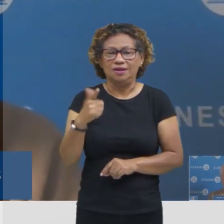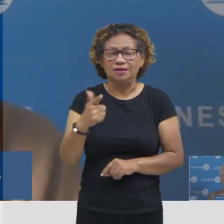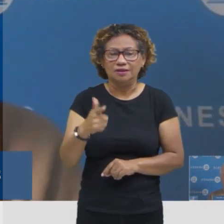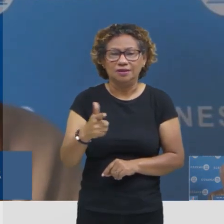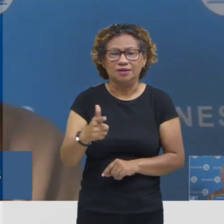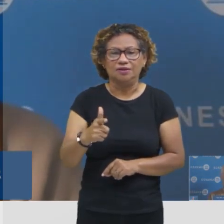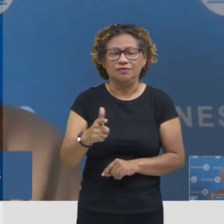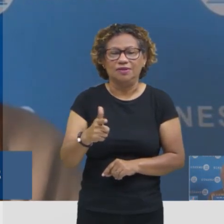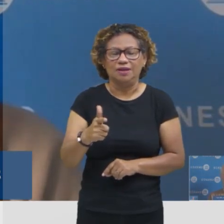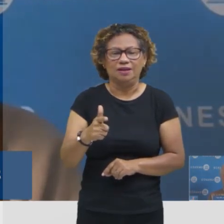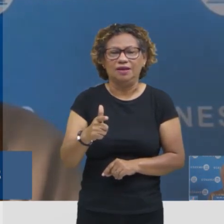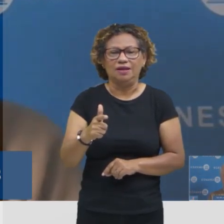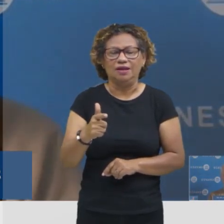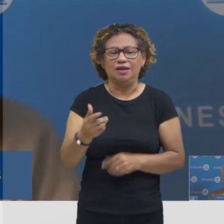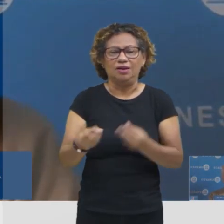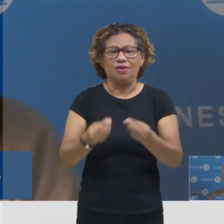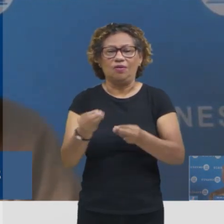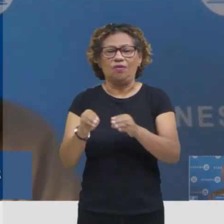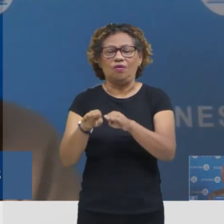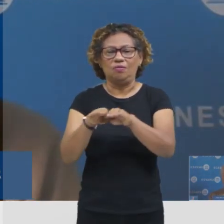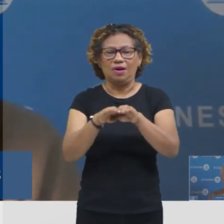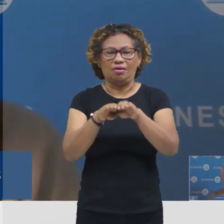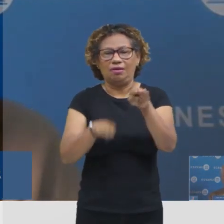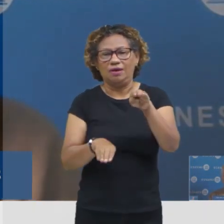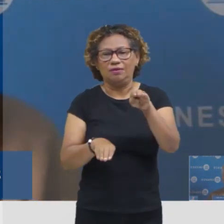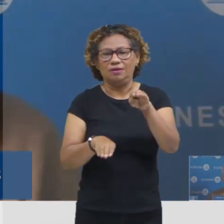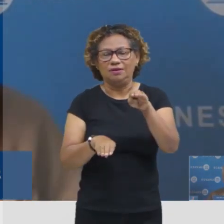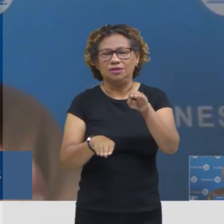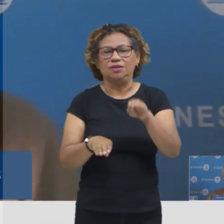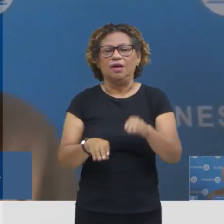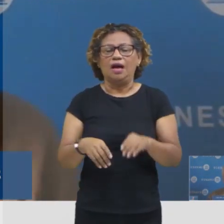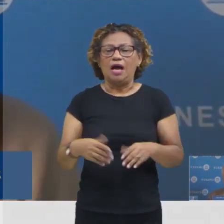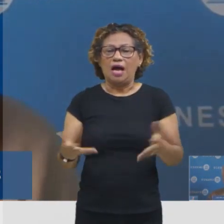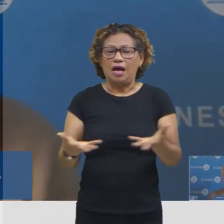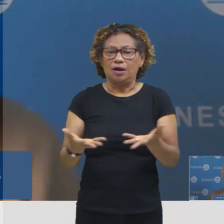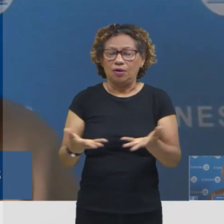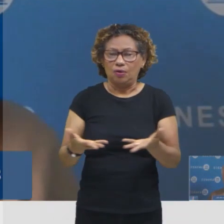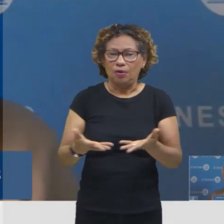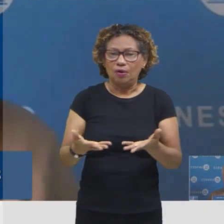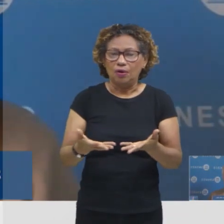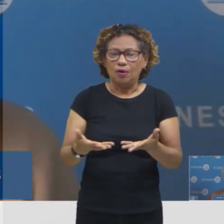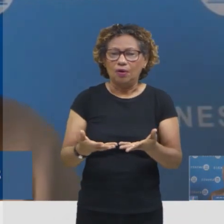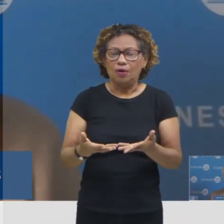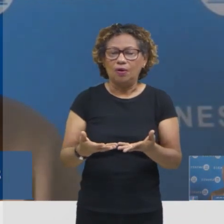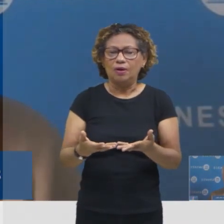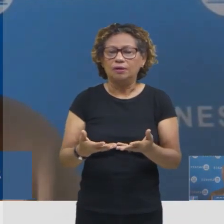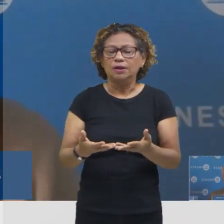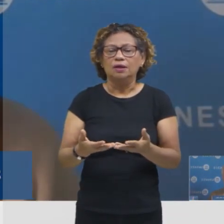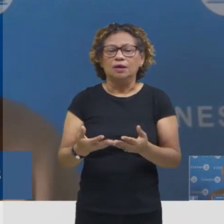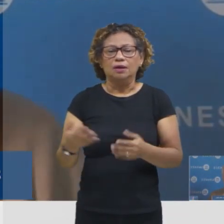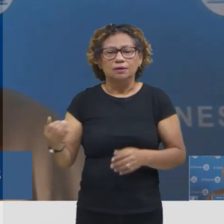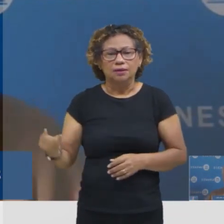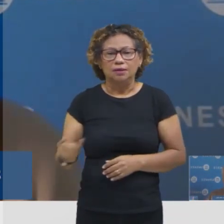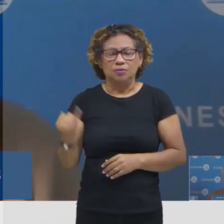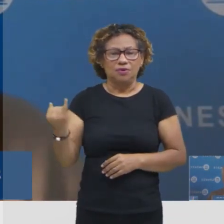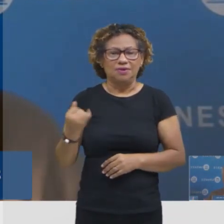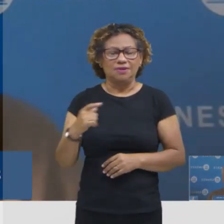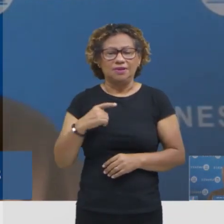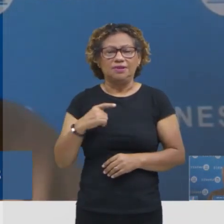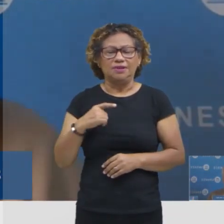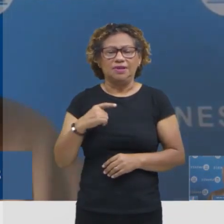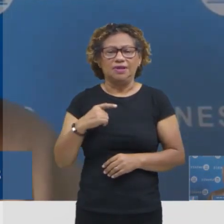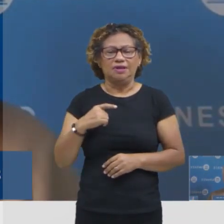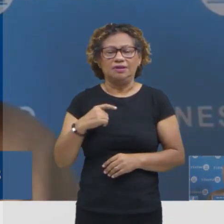maior para acentuar as desigualdades. Nós estamos num momento em que a nossa grande preocupação deve ser